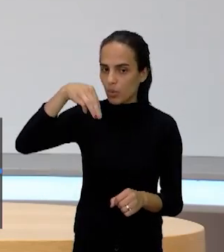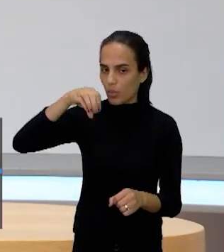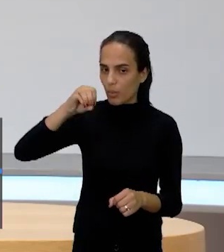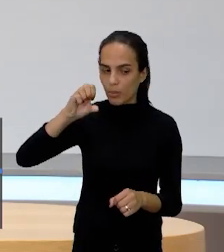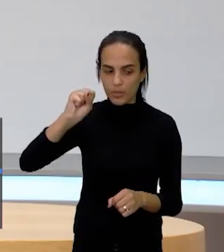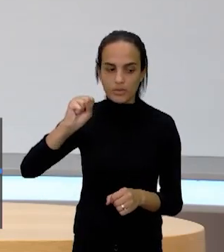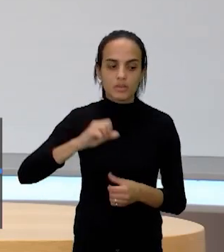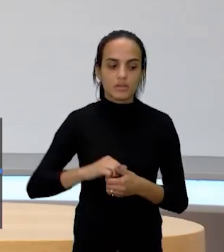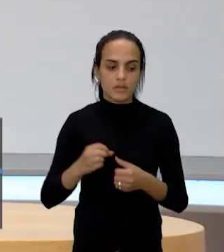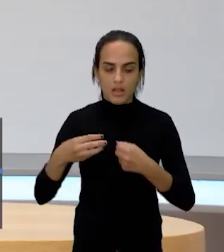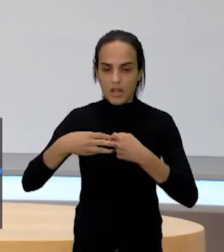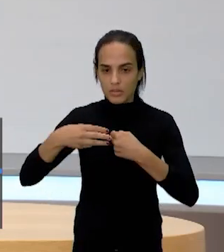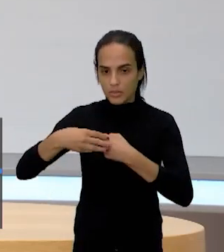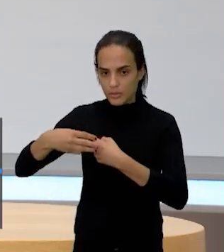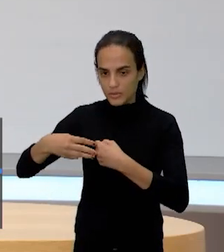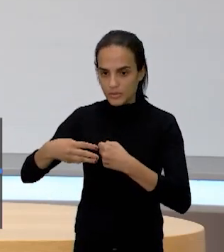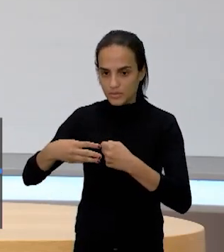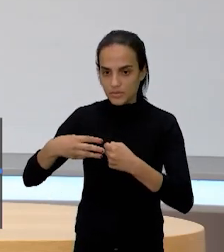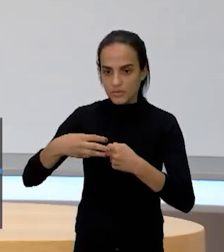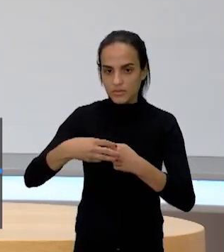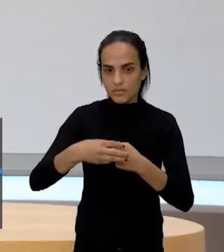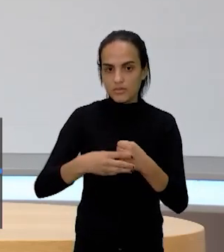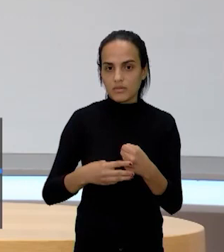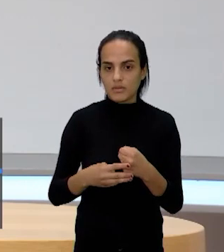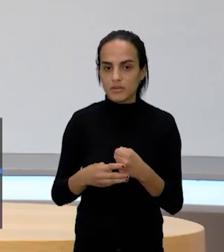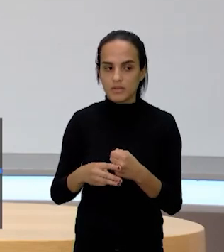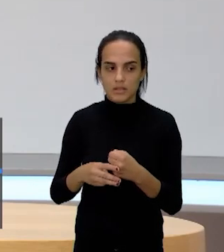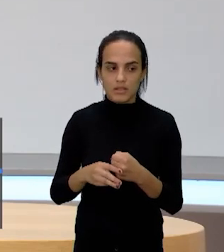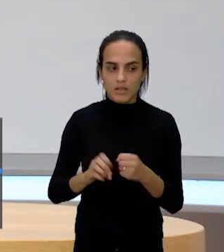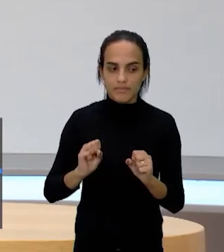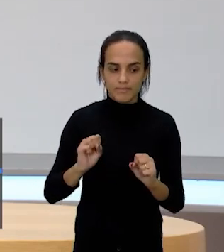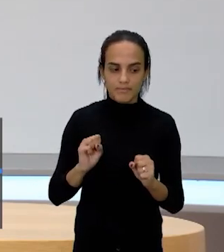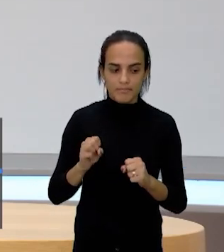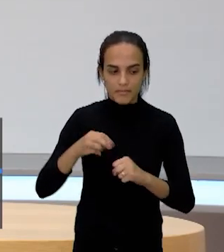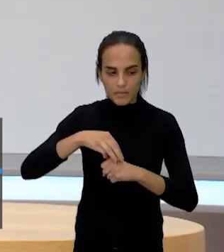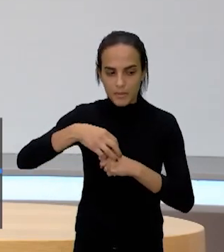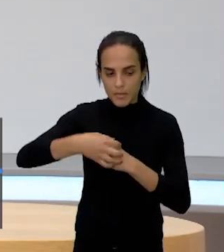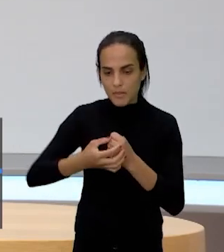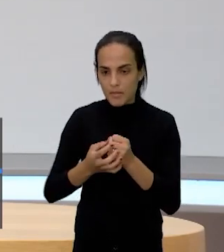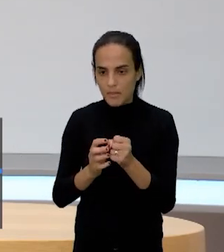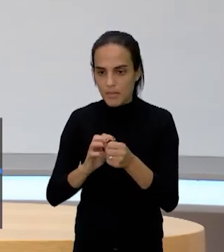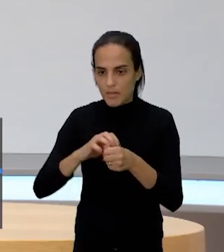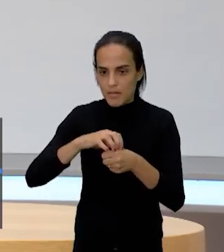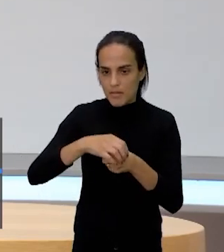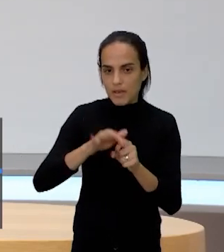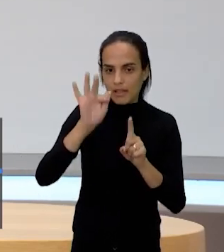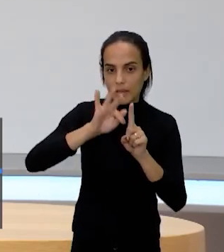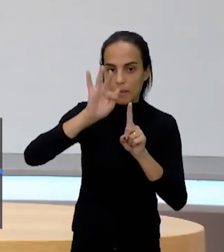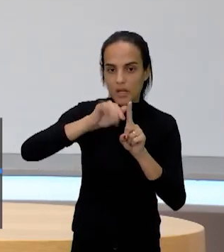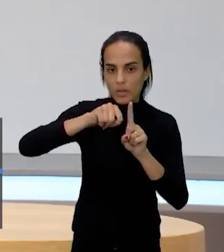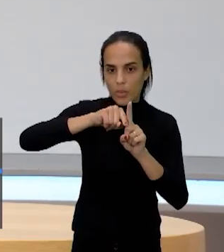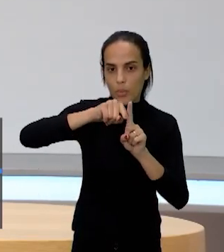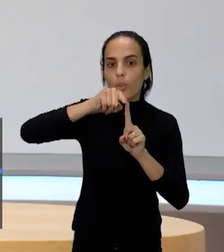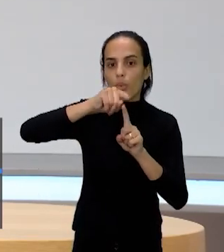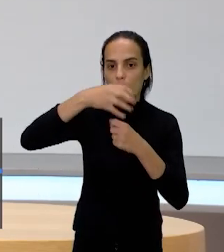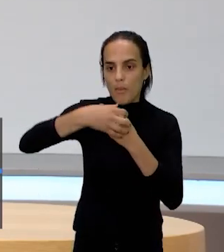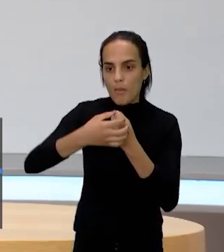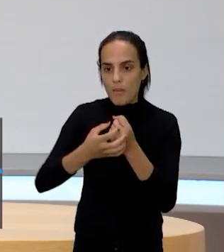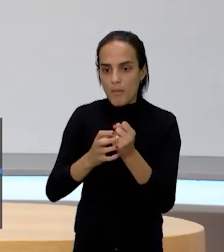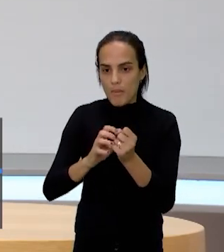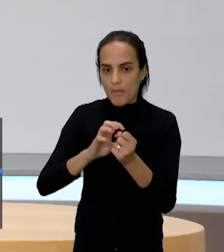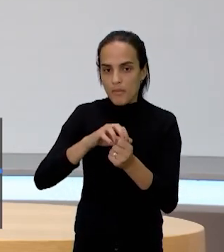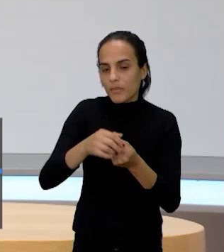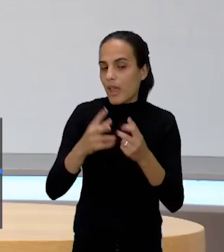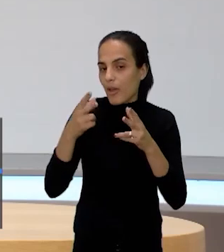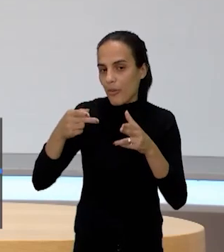de átomos. E os átomos eles ficam agitados quando a gente aumenta a temperatura. A gente no calor fica mais agitado, então